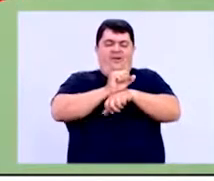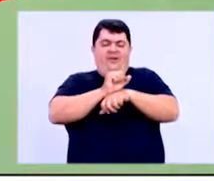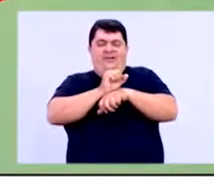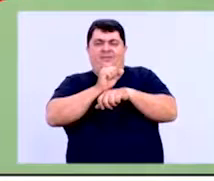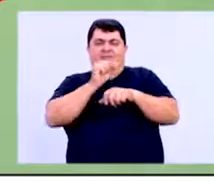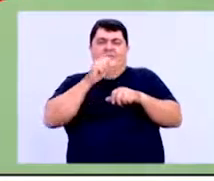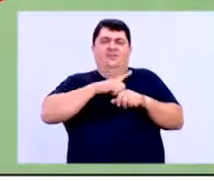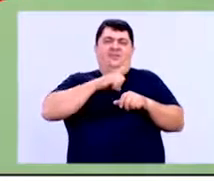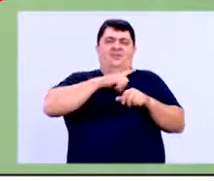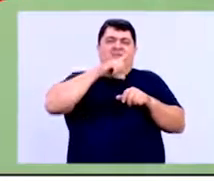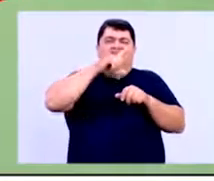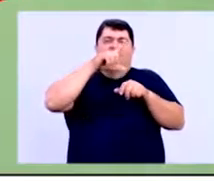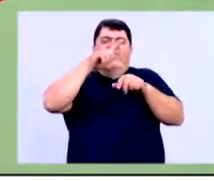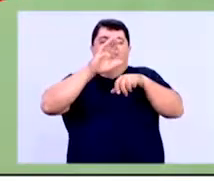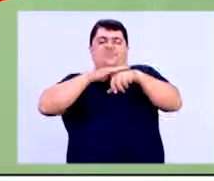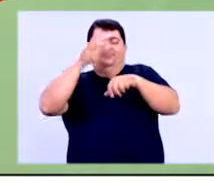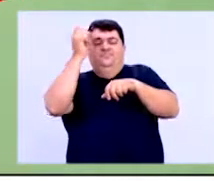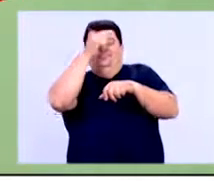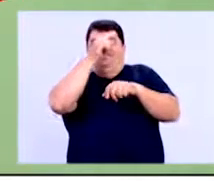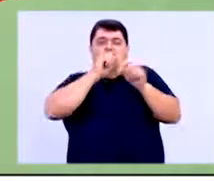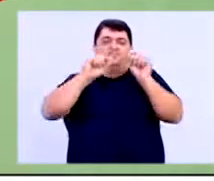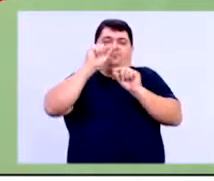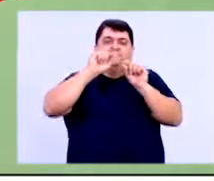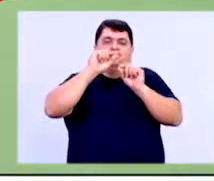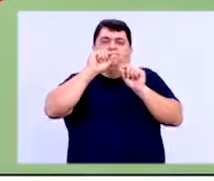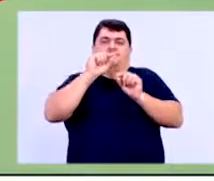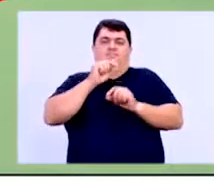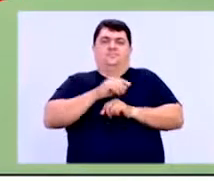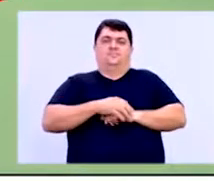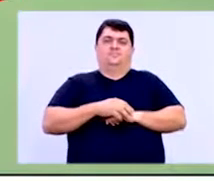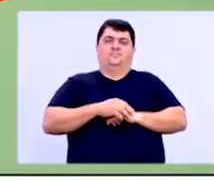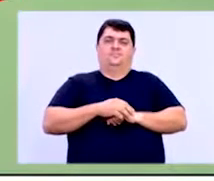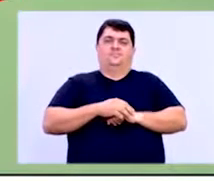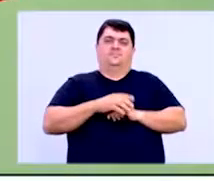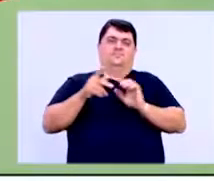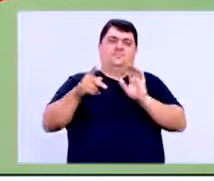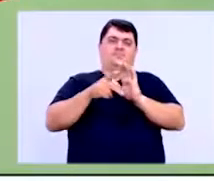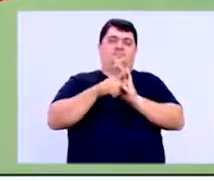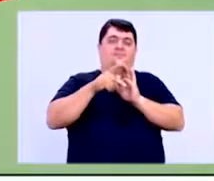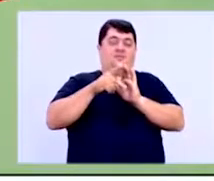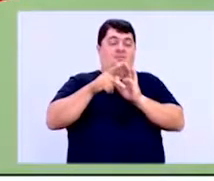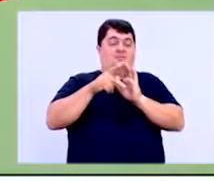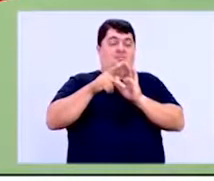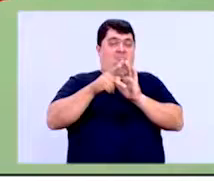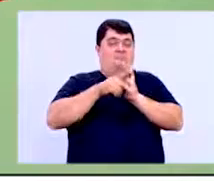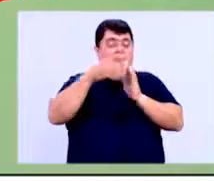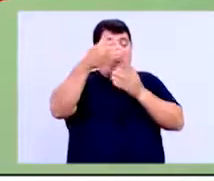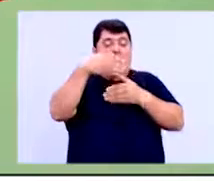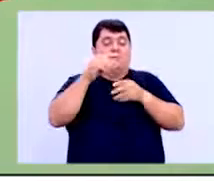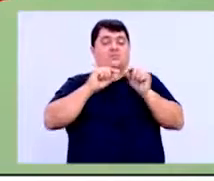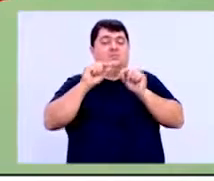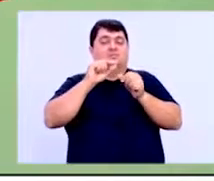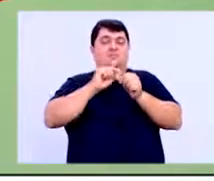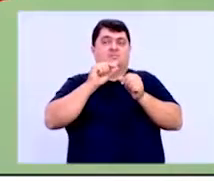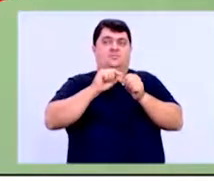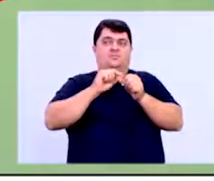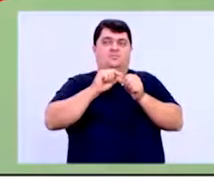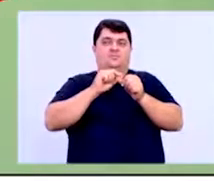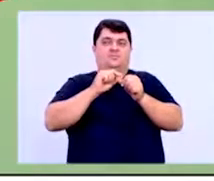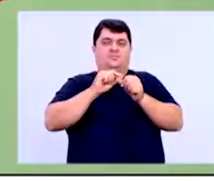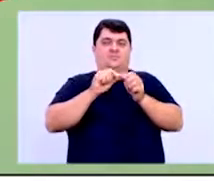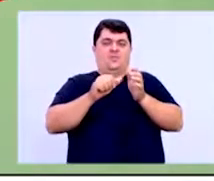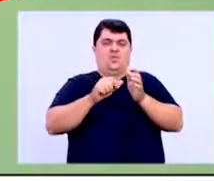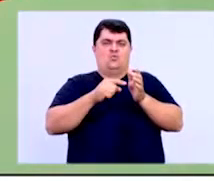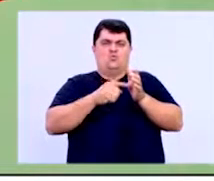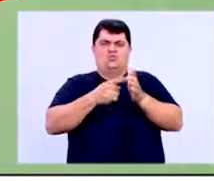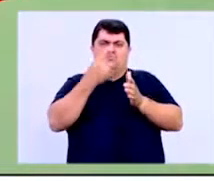parte mais complicadinha. Claro que para a prova eu já vou, com exceção de uma questão